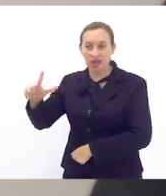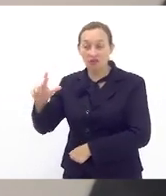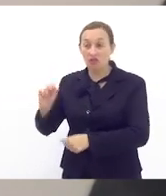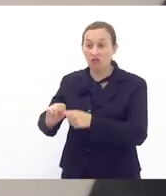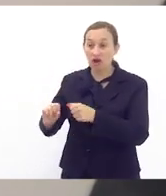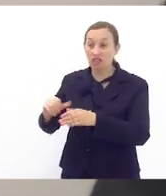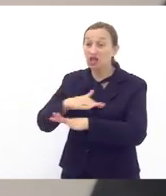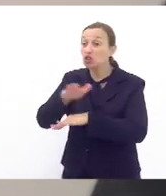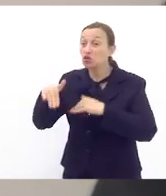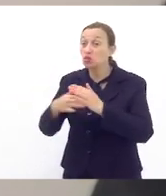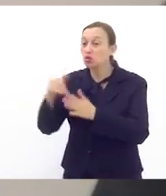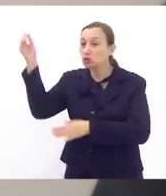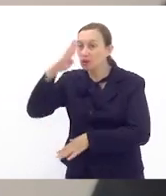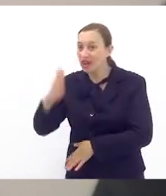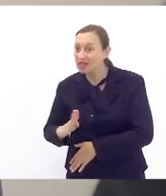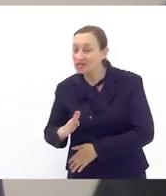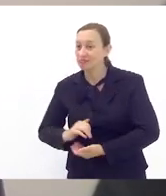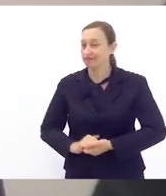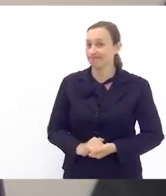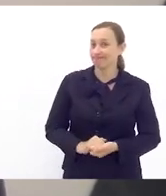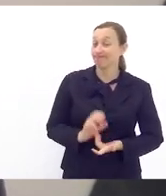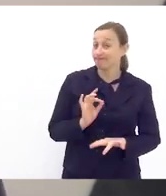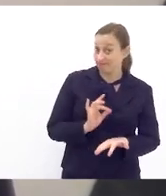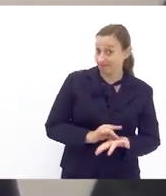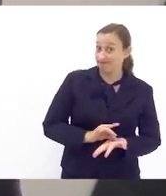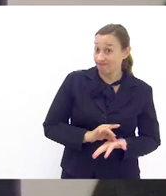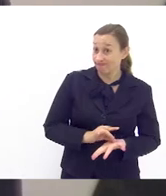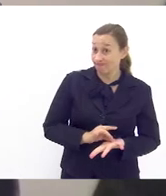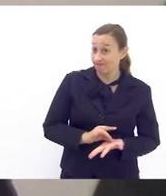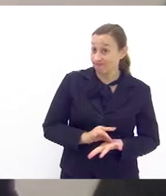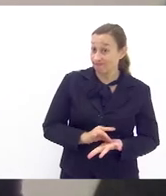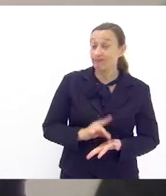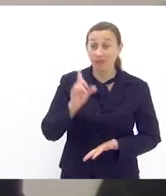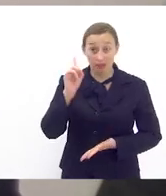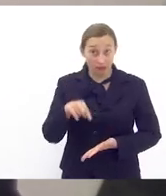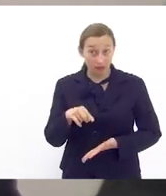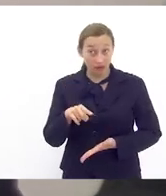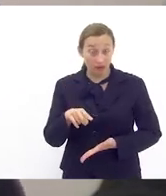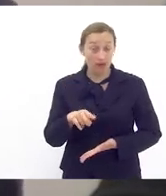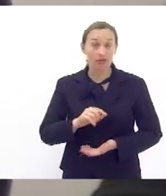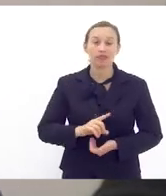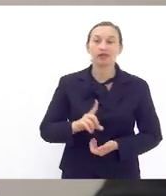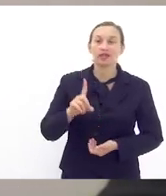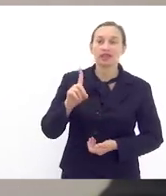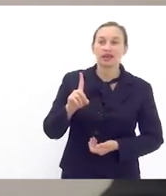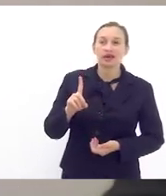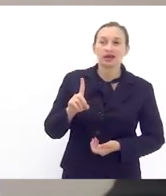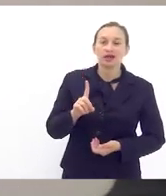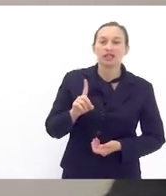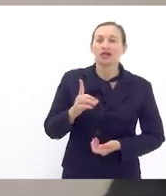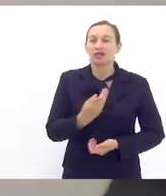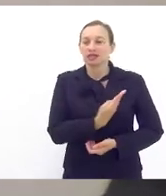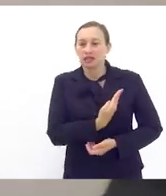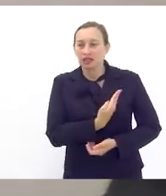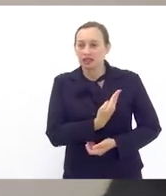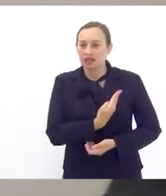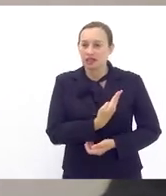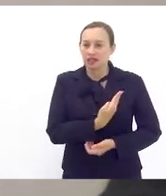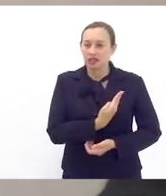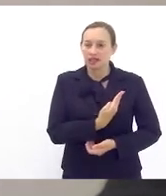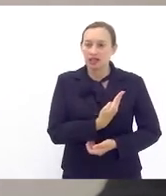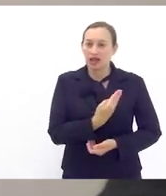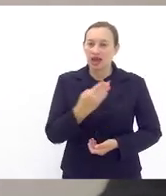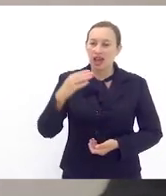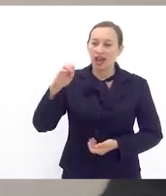Brasil a grande verdade é Dani que a anel é uma sucursal das